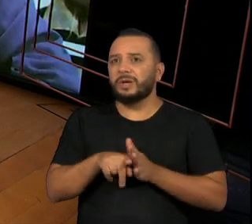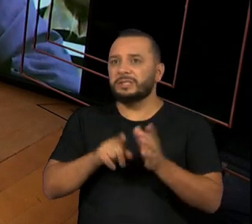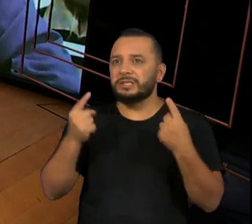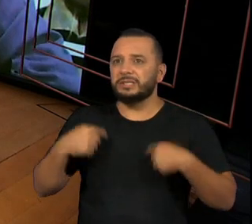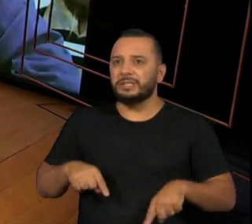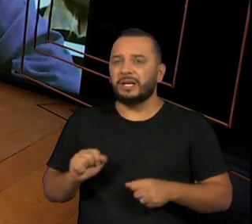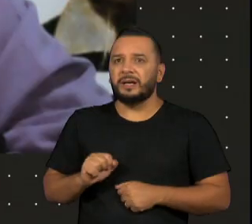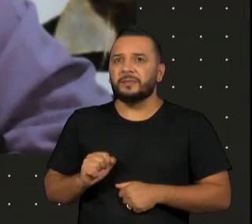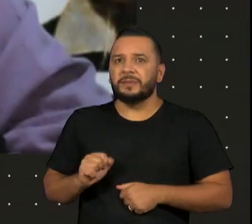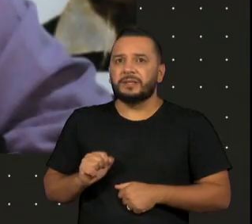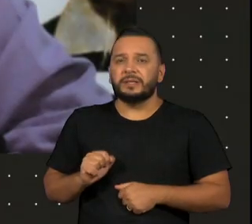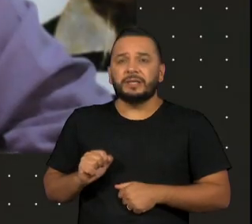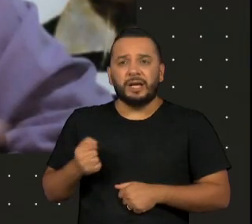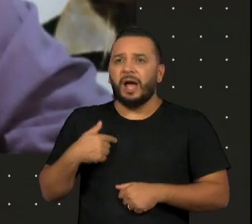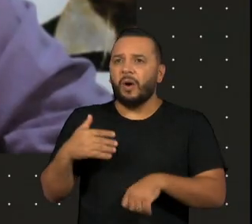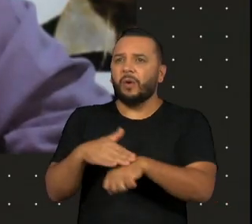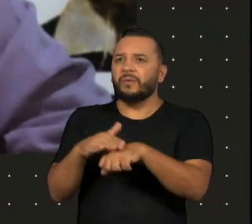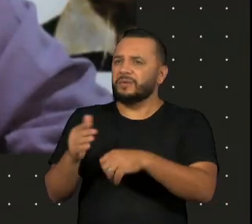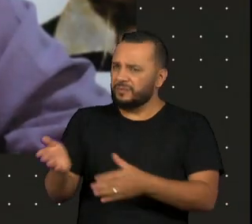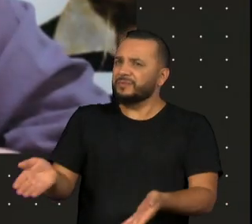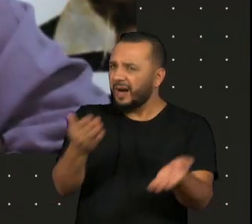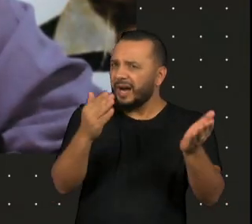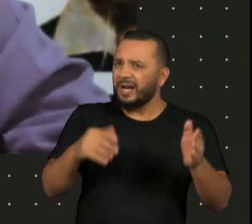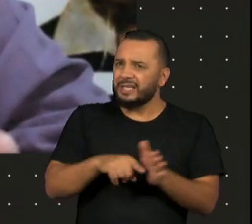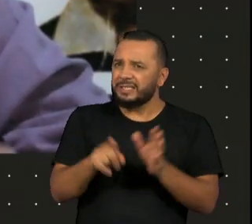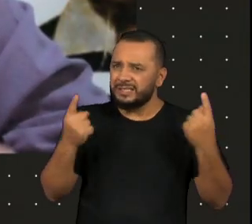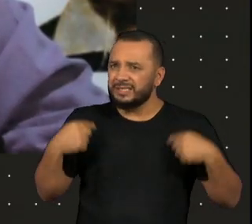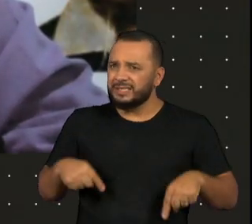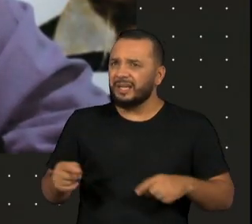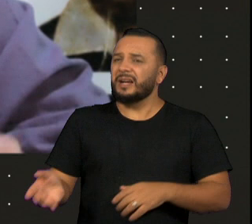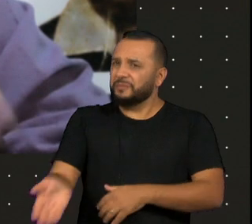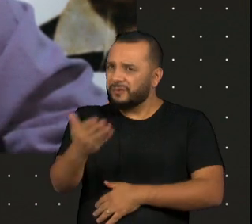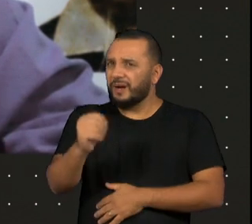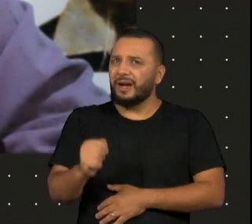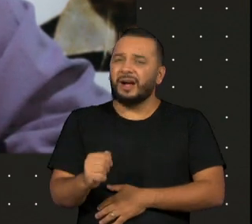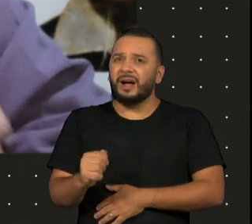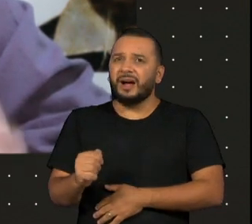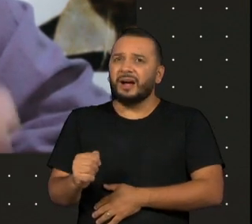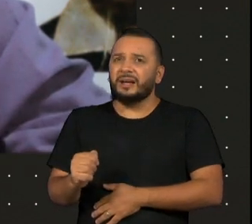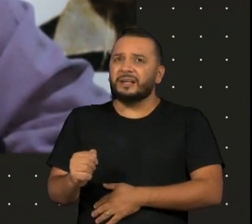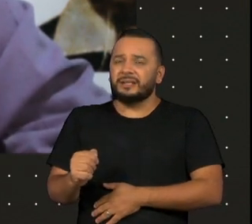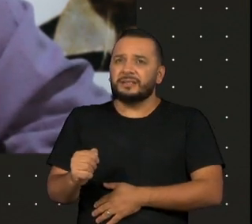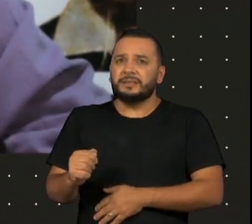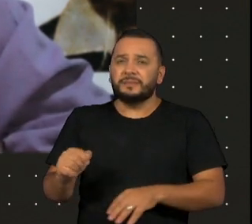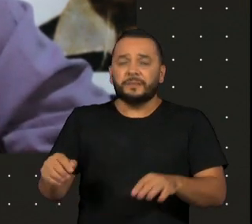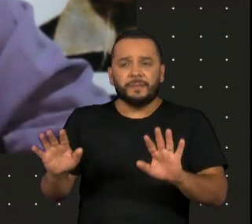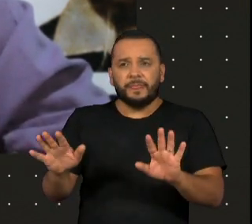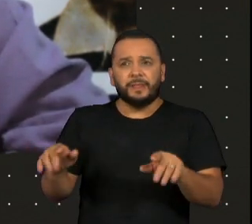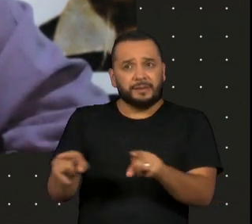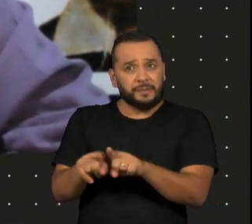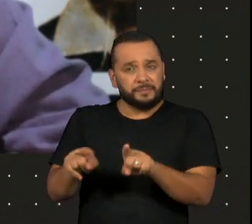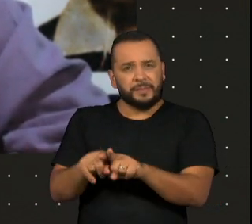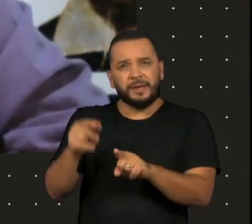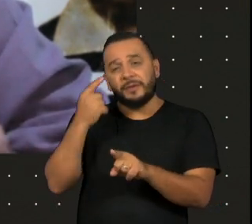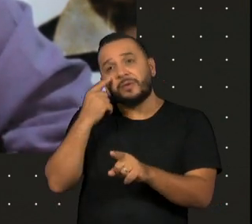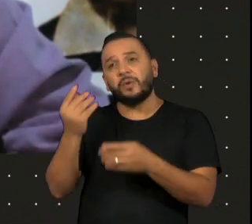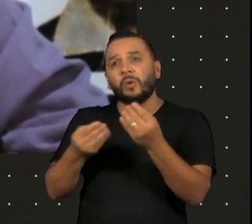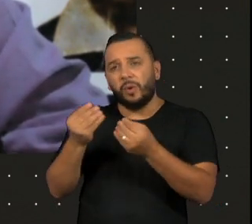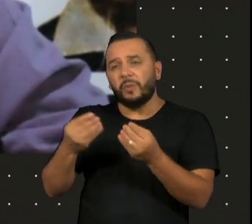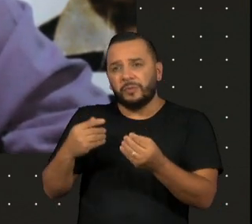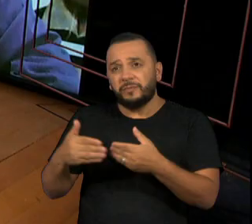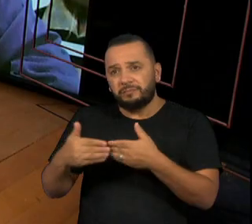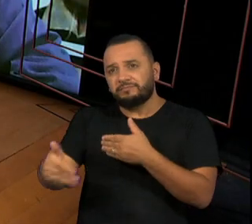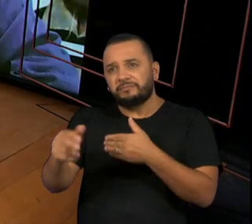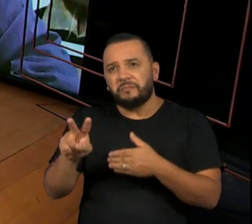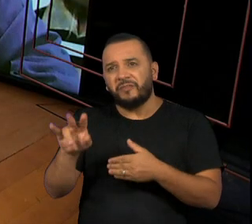Aí ele, conversando com ele, ele falou, bom, você tem que fazer, você é só a prova final. Agora vamos fazer, vamos preparar. Se você quiser, eu te ajudo.